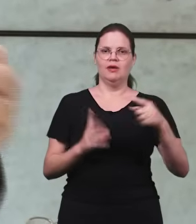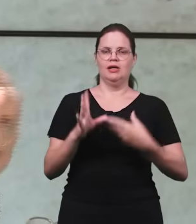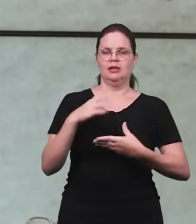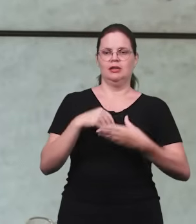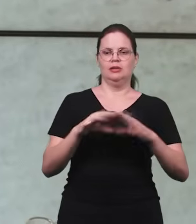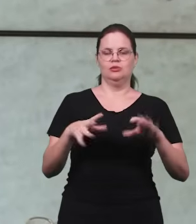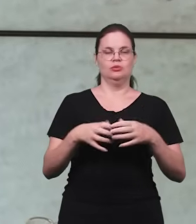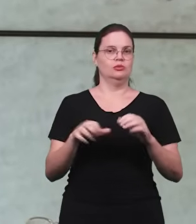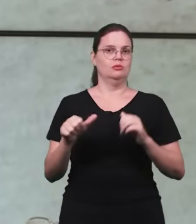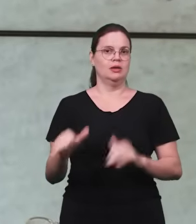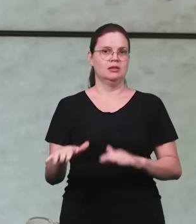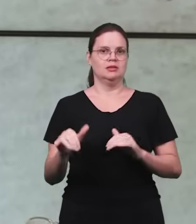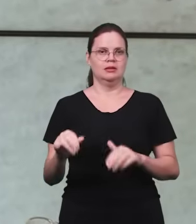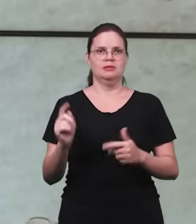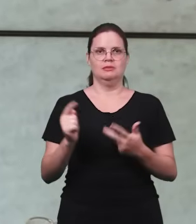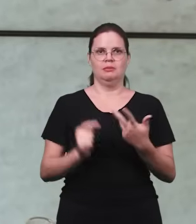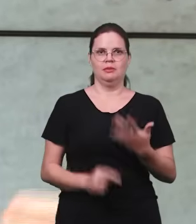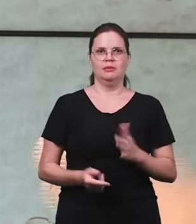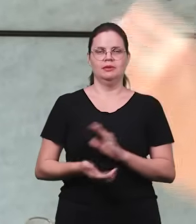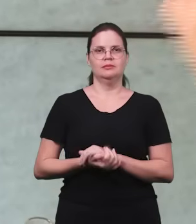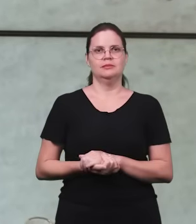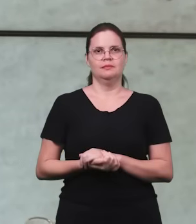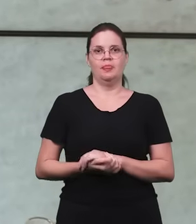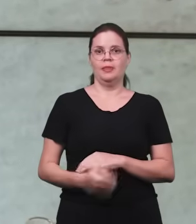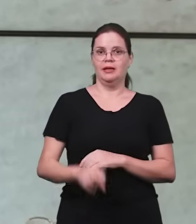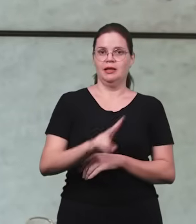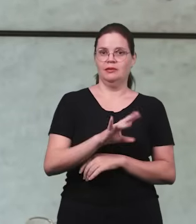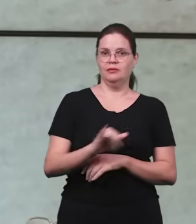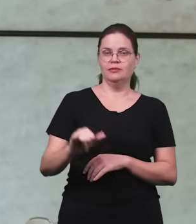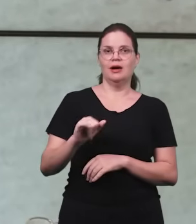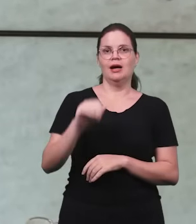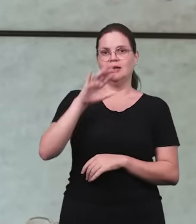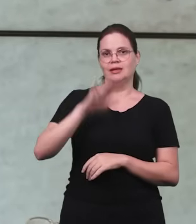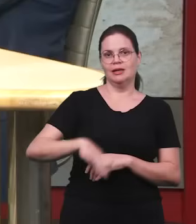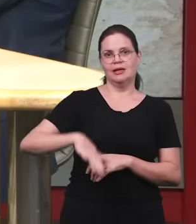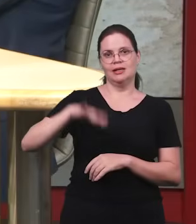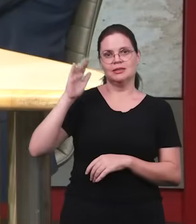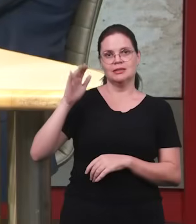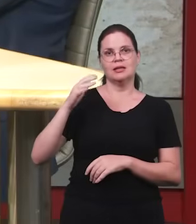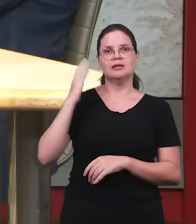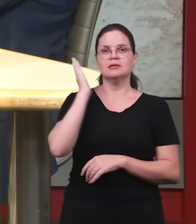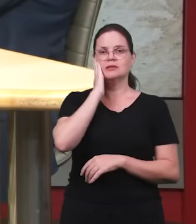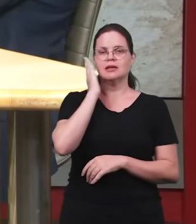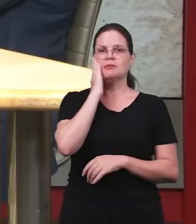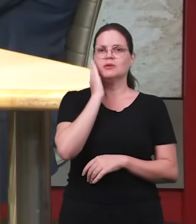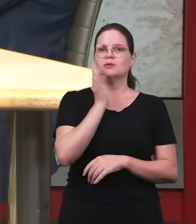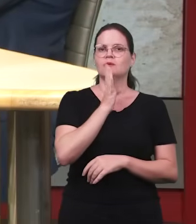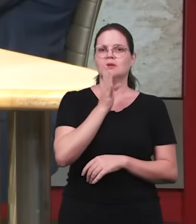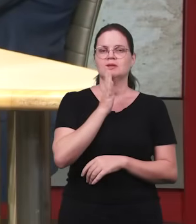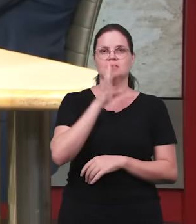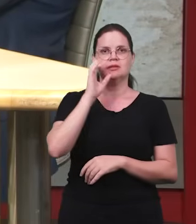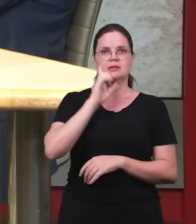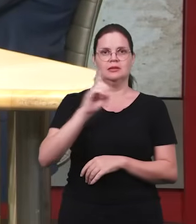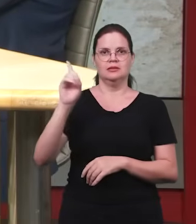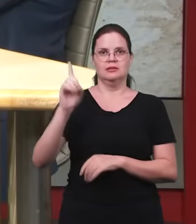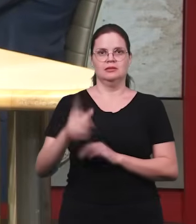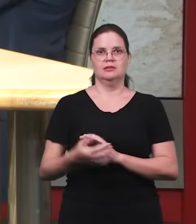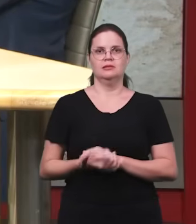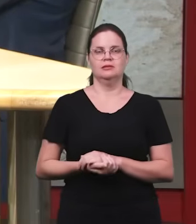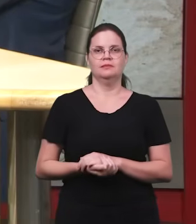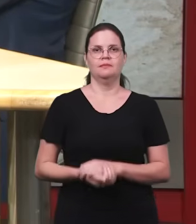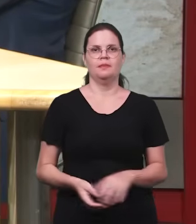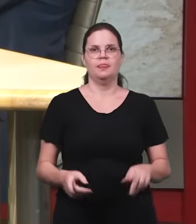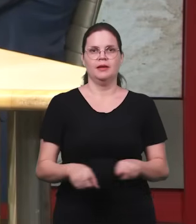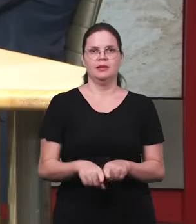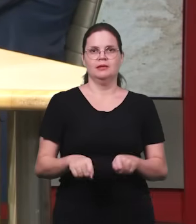nos exércitos, enfim. É verdade. E elas cresceriam conhecendo esse Deus tão poderoso. E a primeira